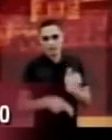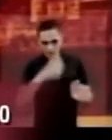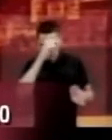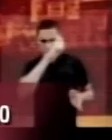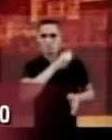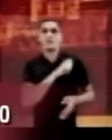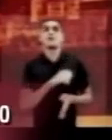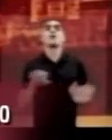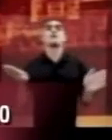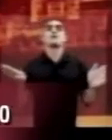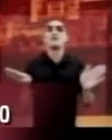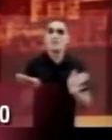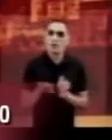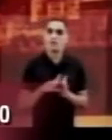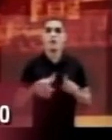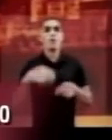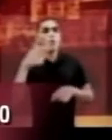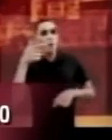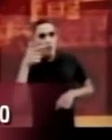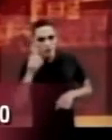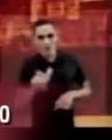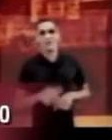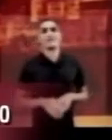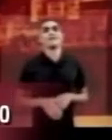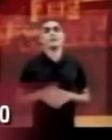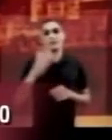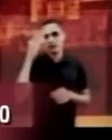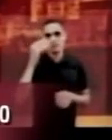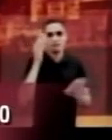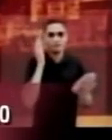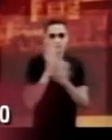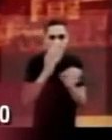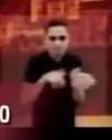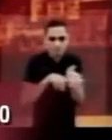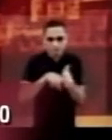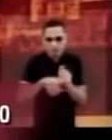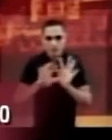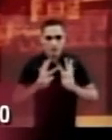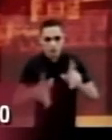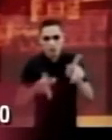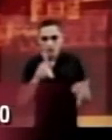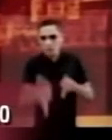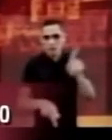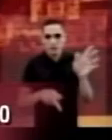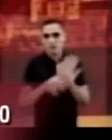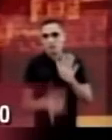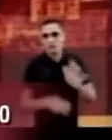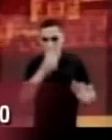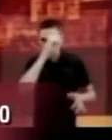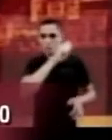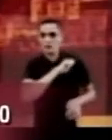daí, virou uma rotina 88% a 90% de todo o estado gripal ser testado.